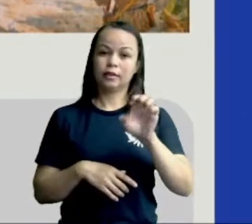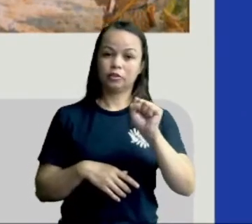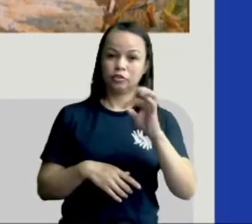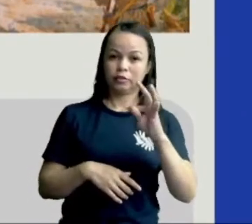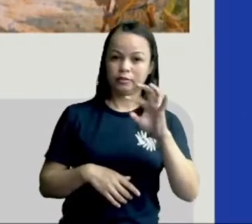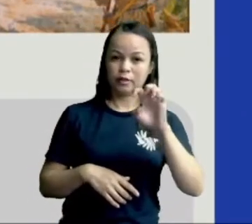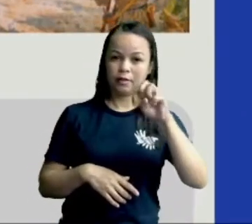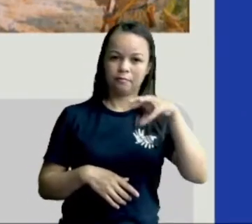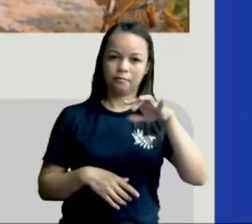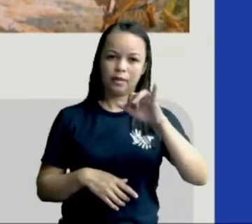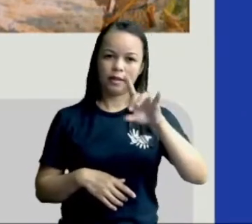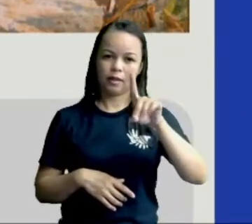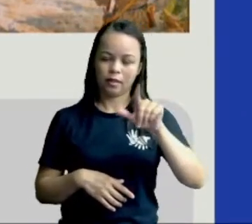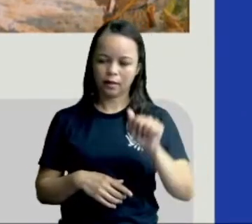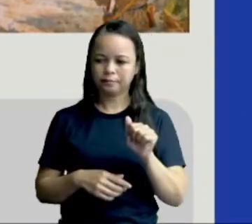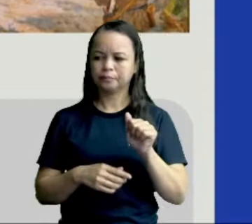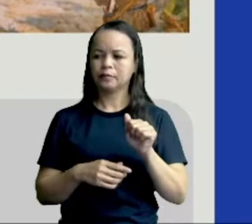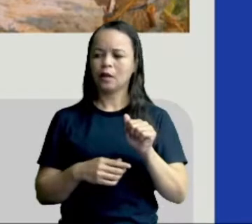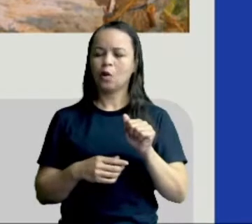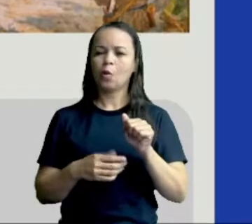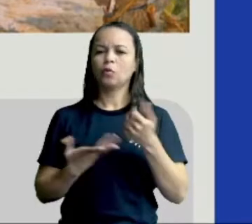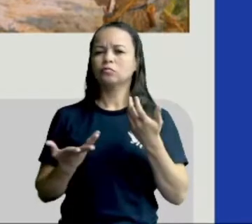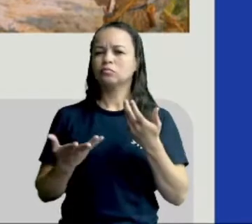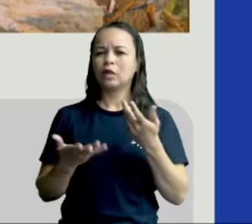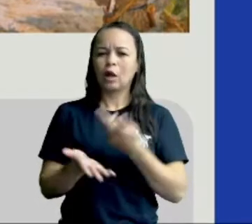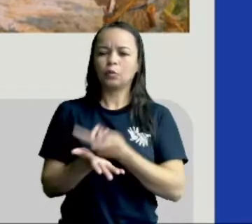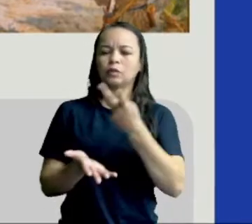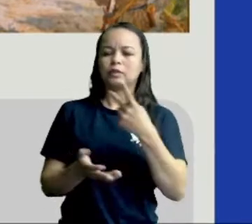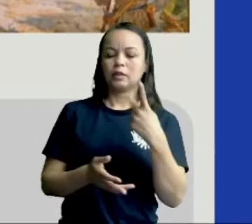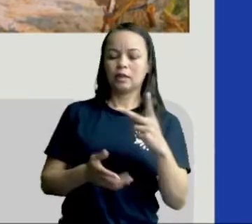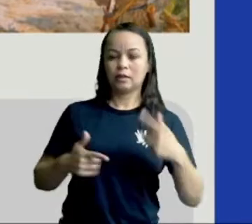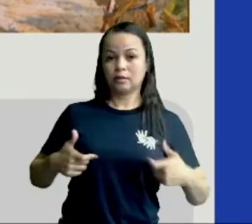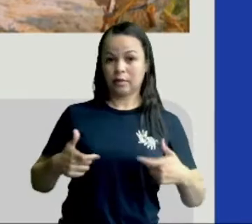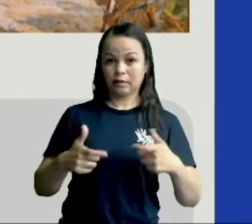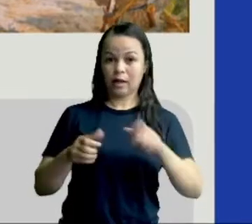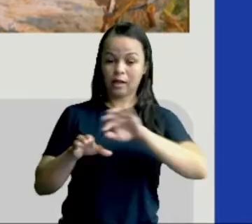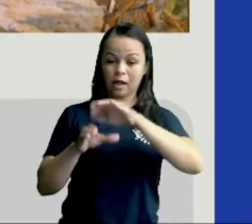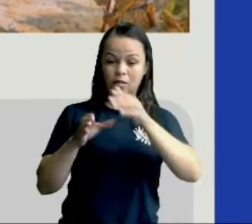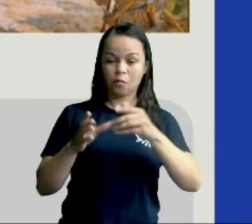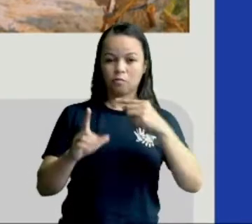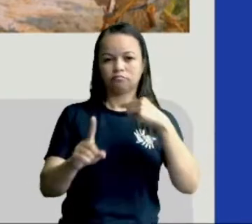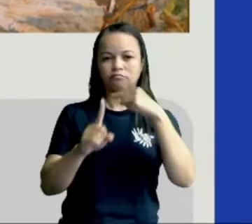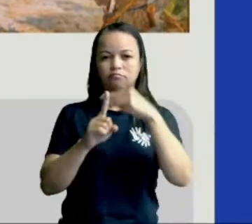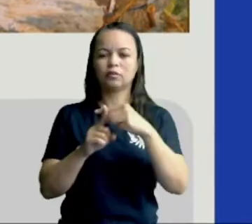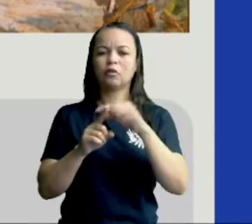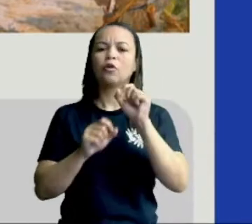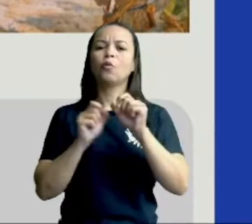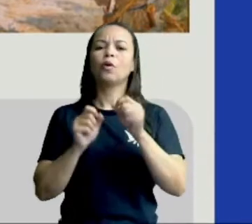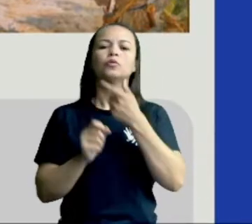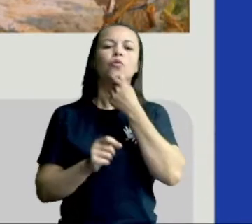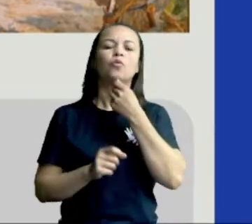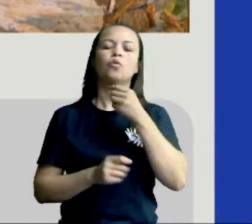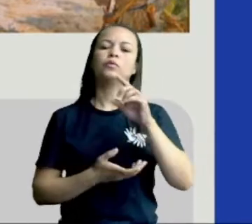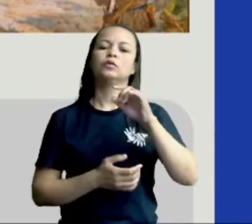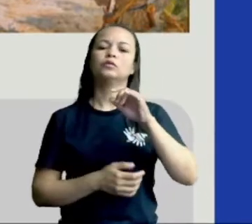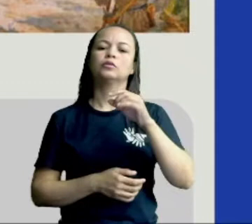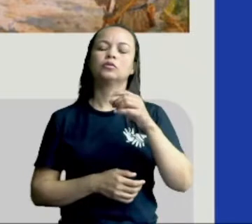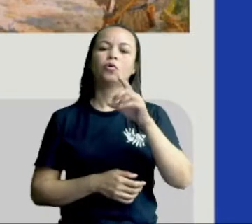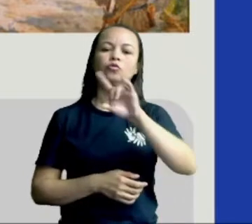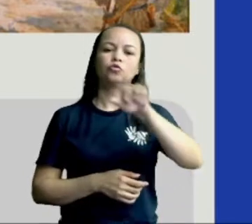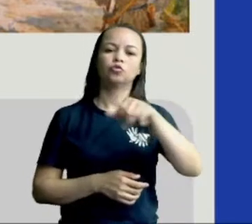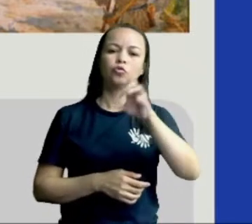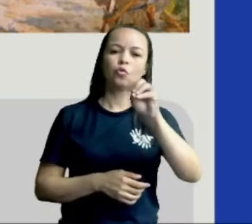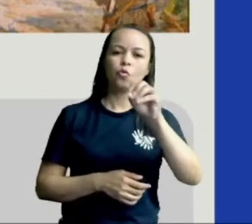Um dos fatores que ocasionou a batalha do Monte das Tabocas foi quando Dom João IV assinou